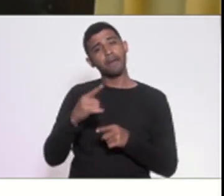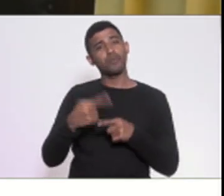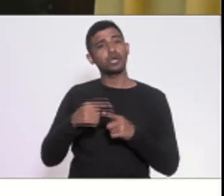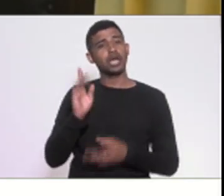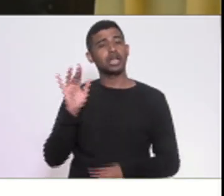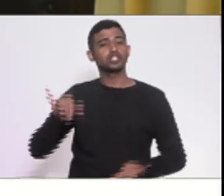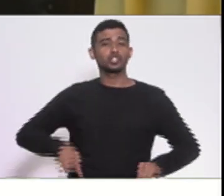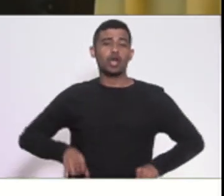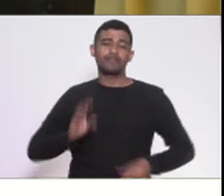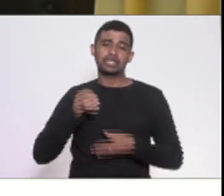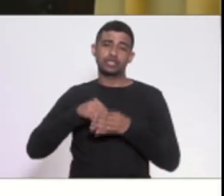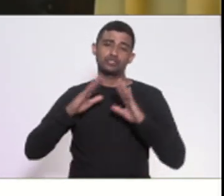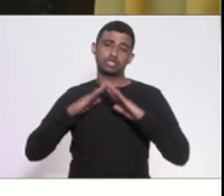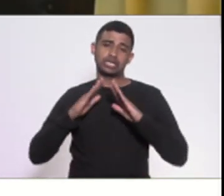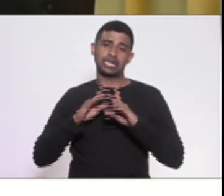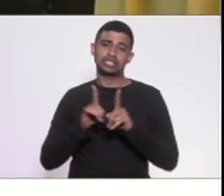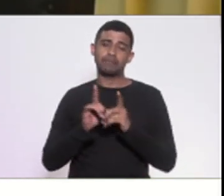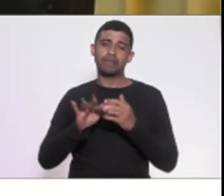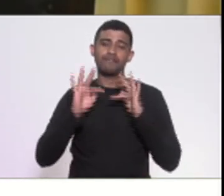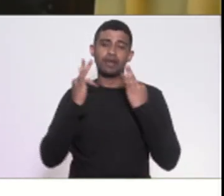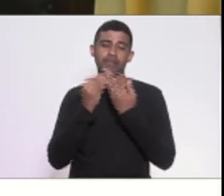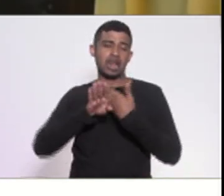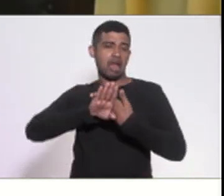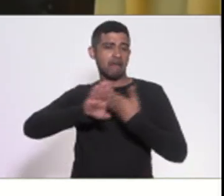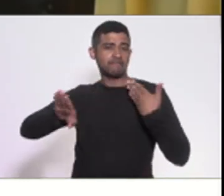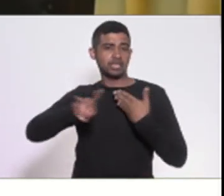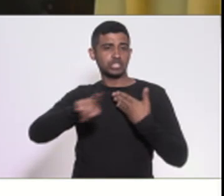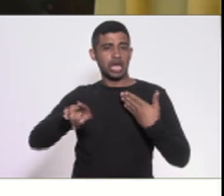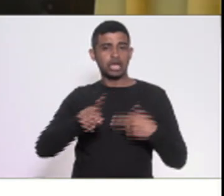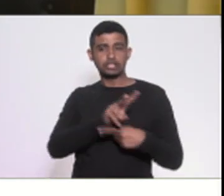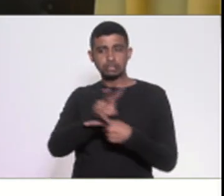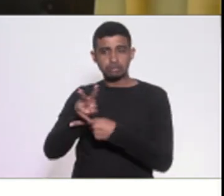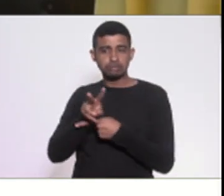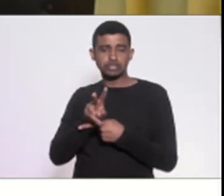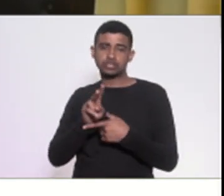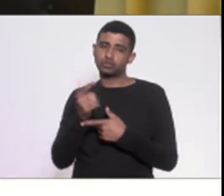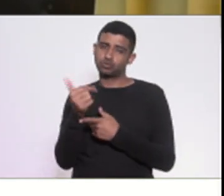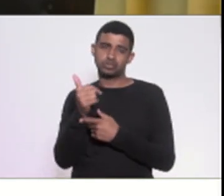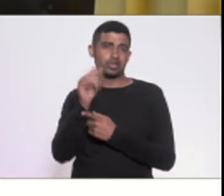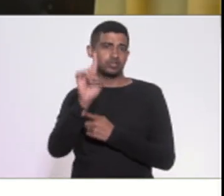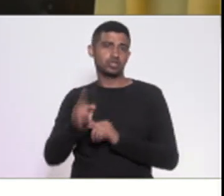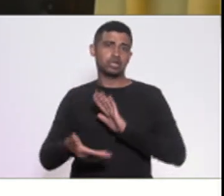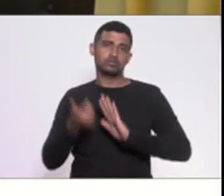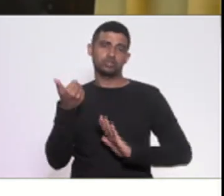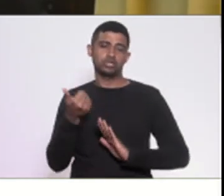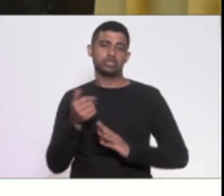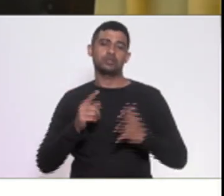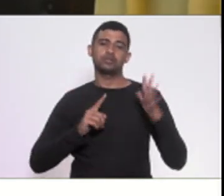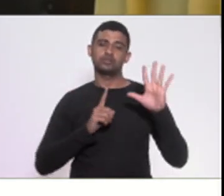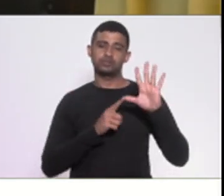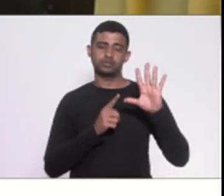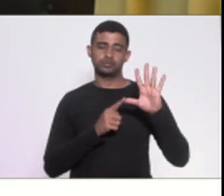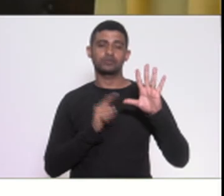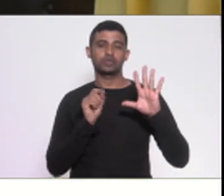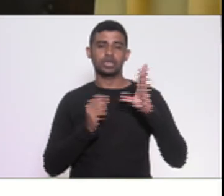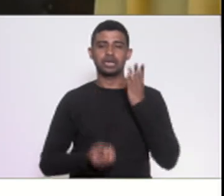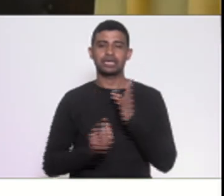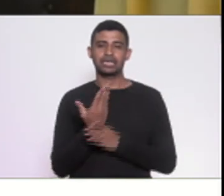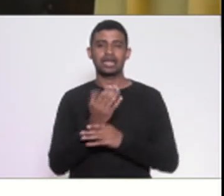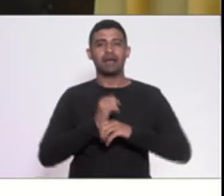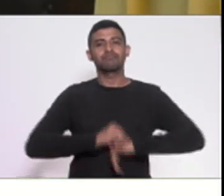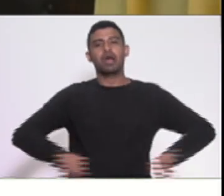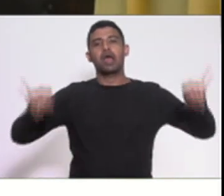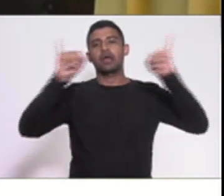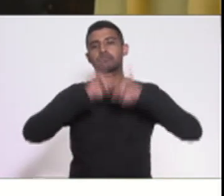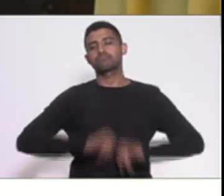doméstica e familiar, afastando-as do sistema de proteção e garantia de direitos. 5. Criar campanhas